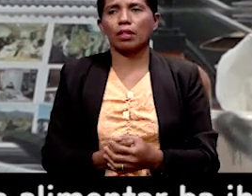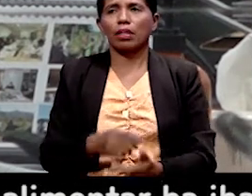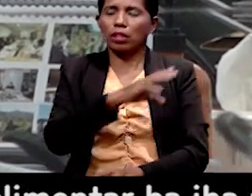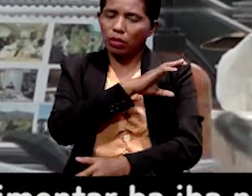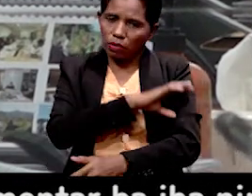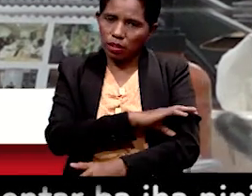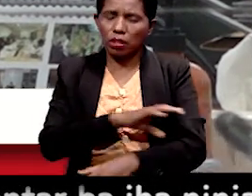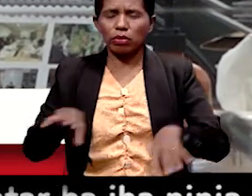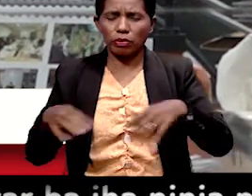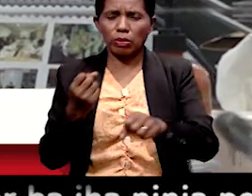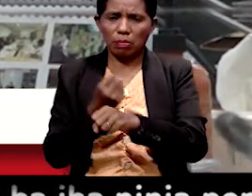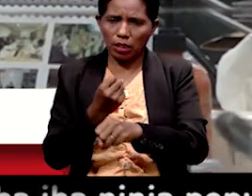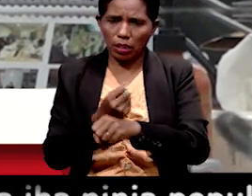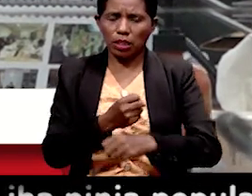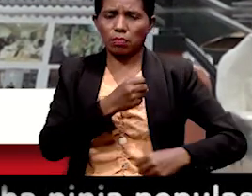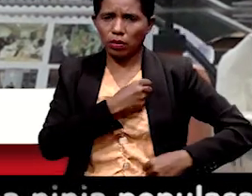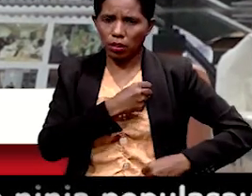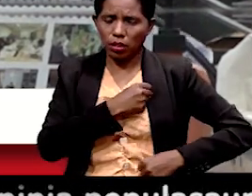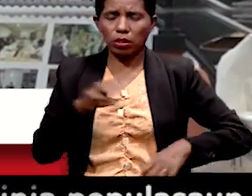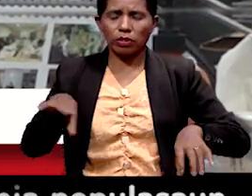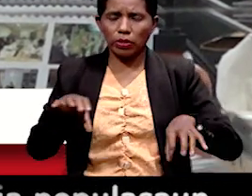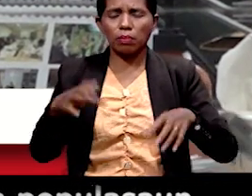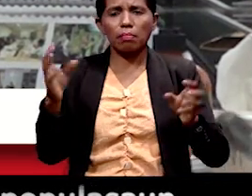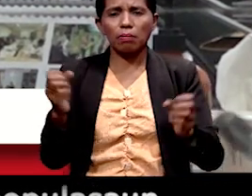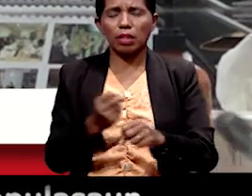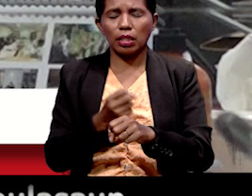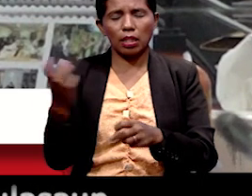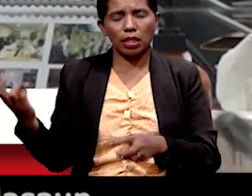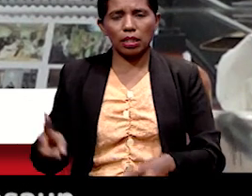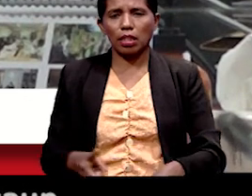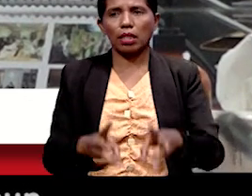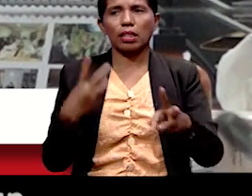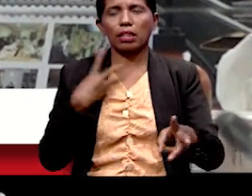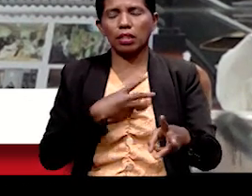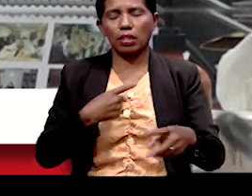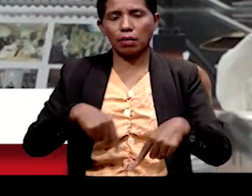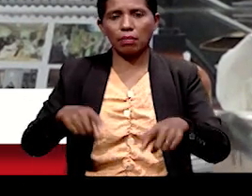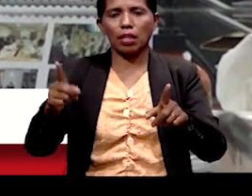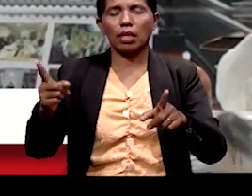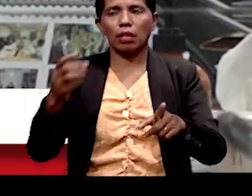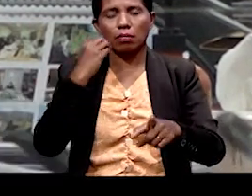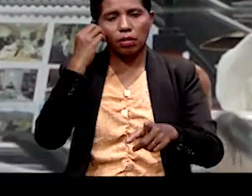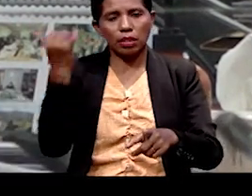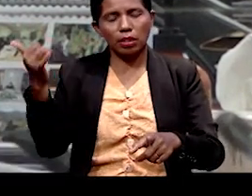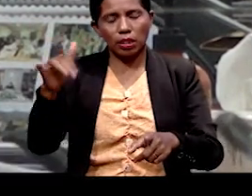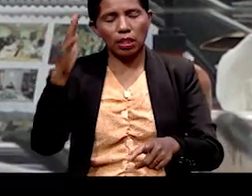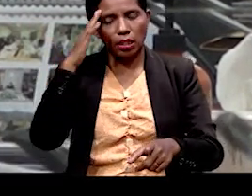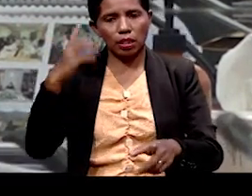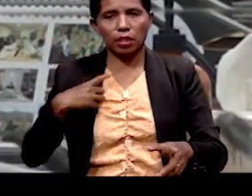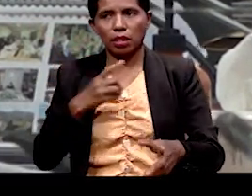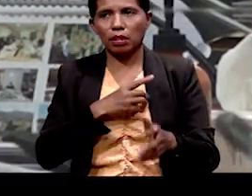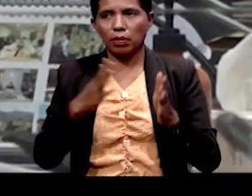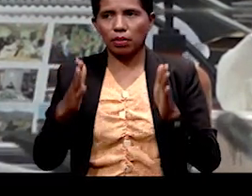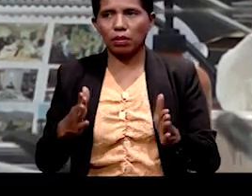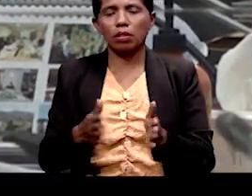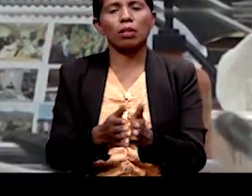serviço makaste tebes e a dalang. Mai be uan hira ita fila sira Hatene deputado Maliu, sira